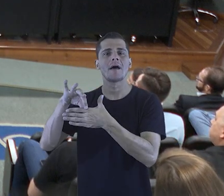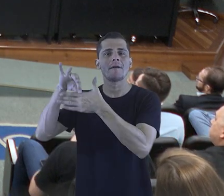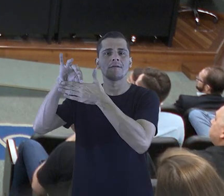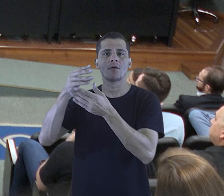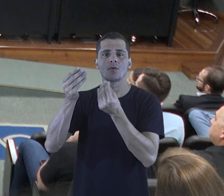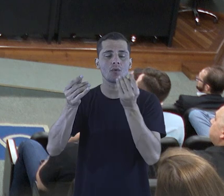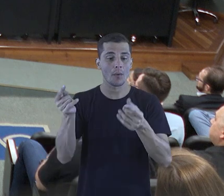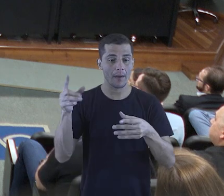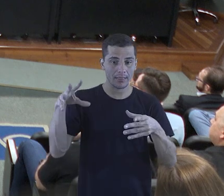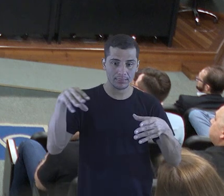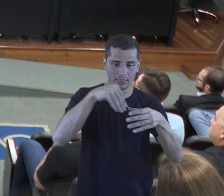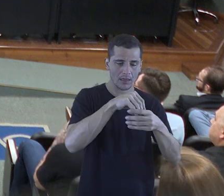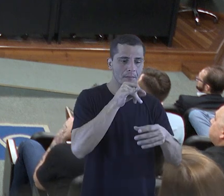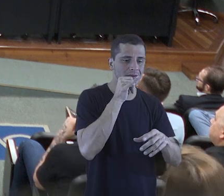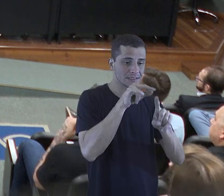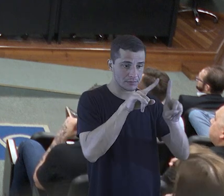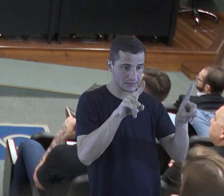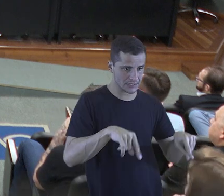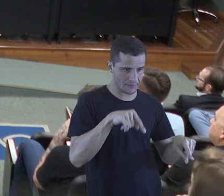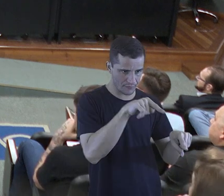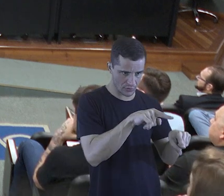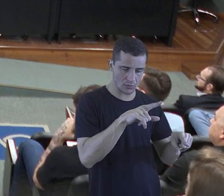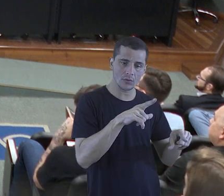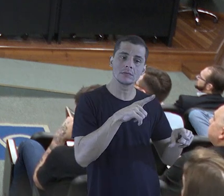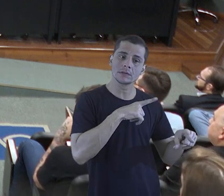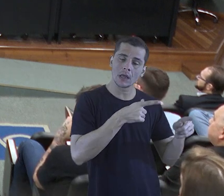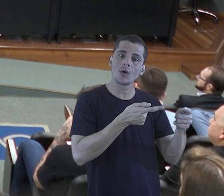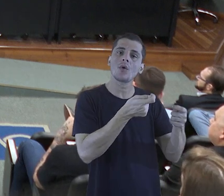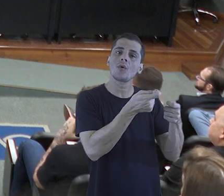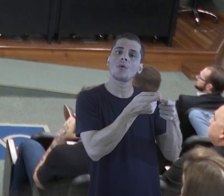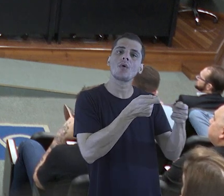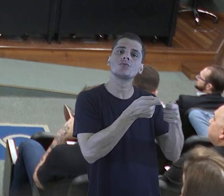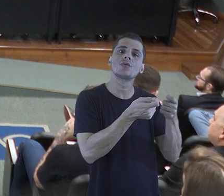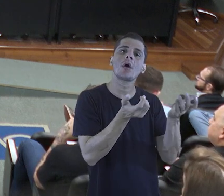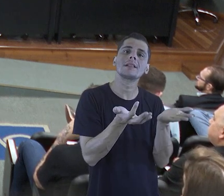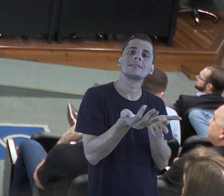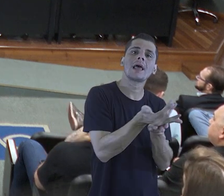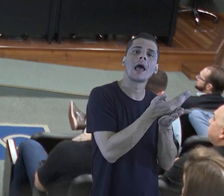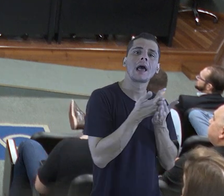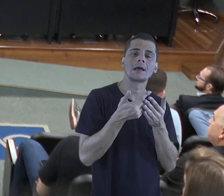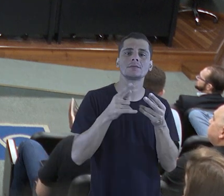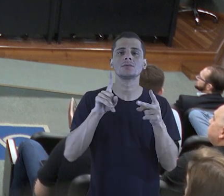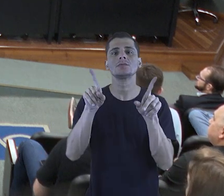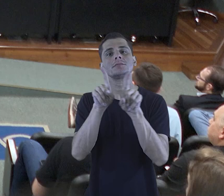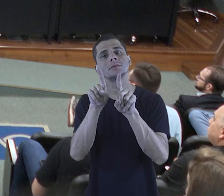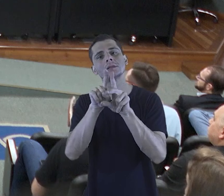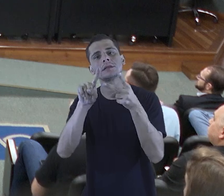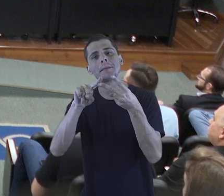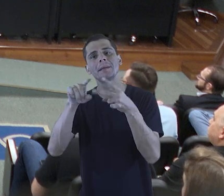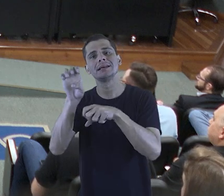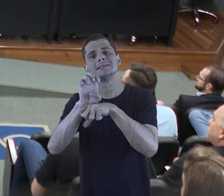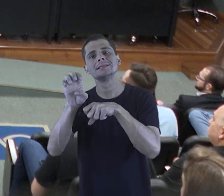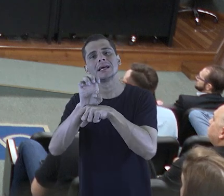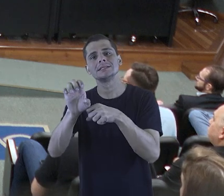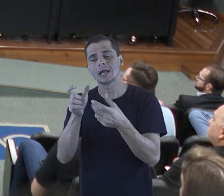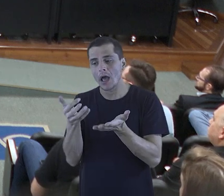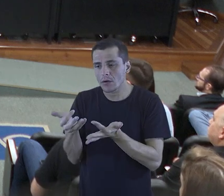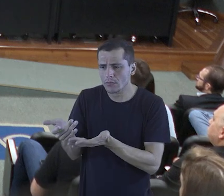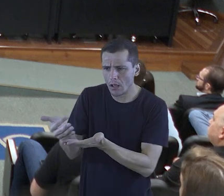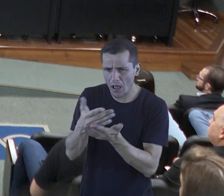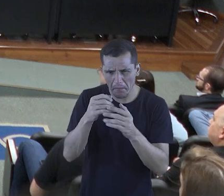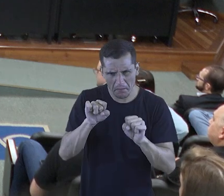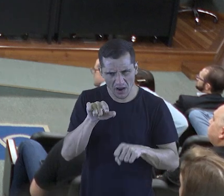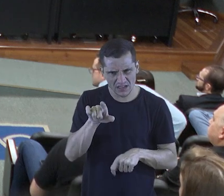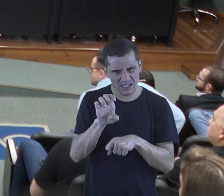Eu comecei ali. Ah, não. Os servidores das unidades, etc. São considerados operadores de dados. Assim